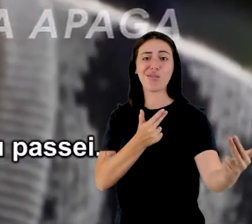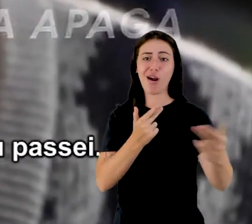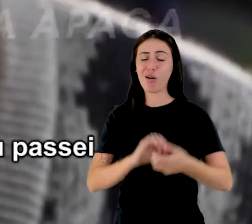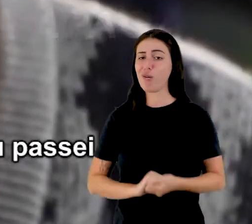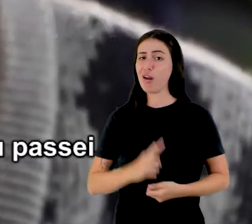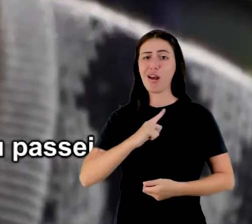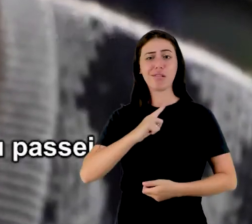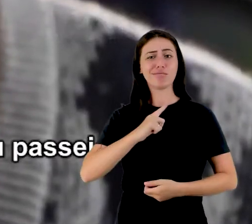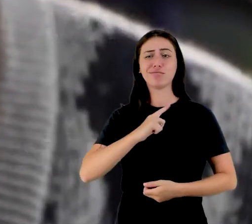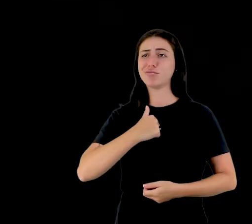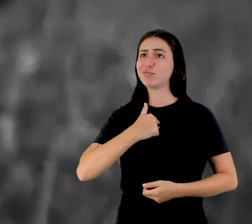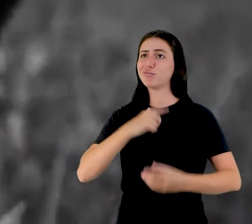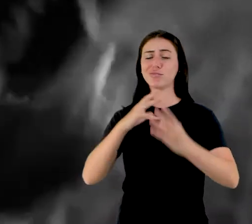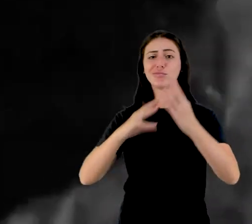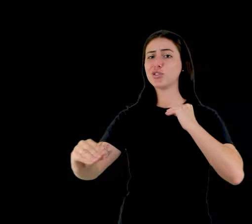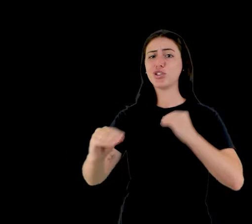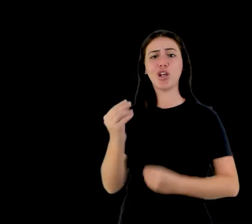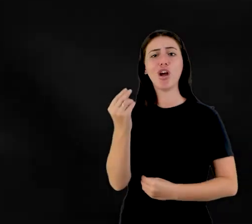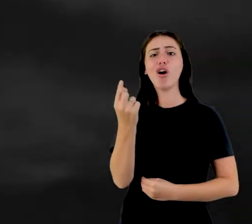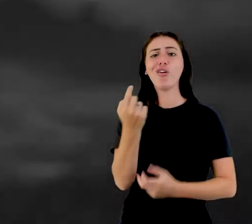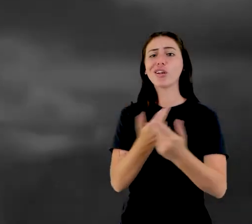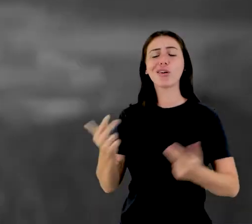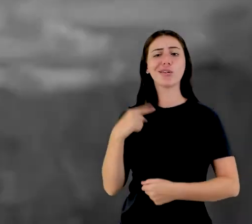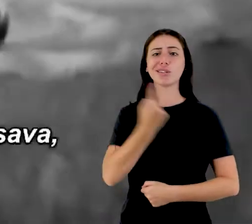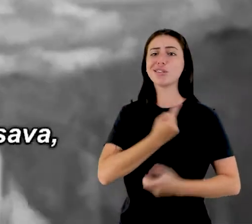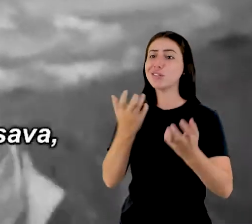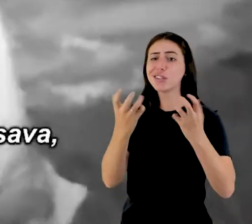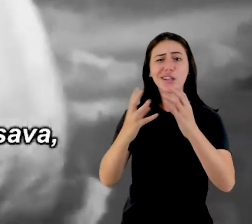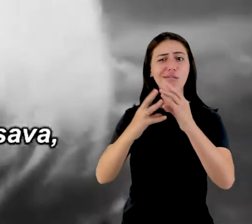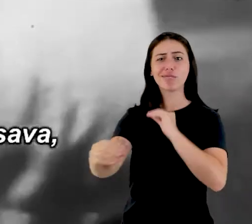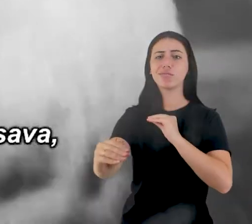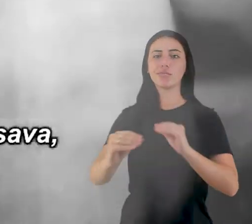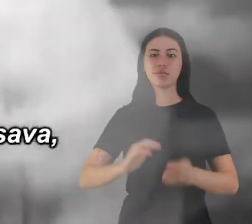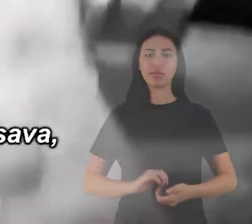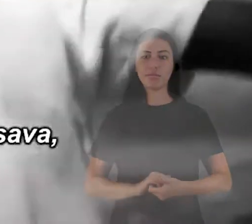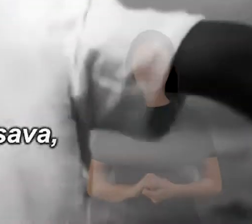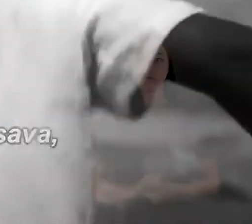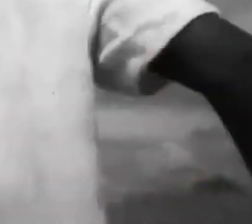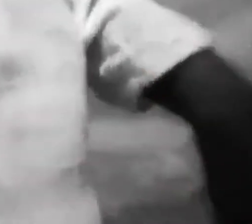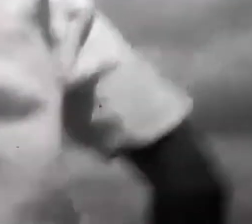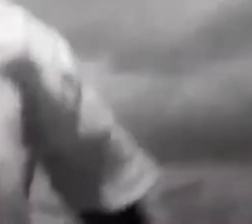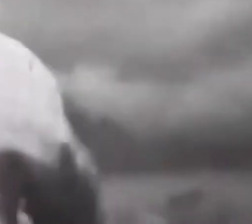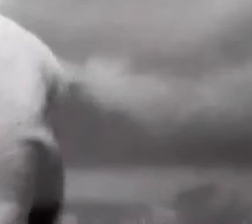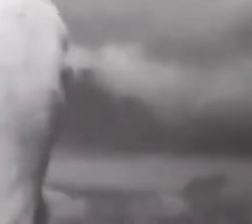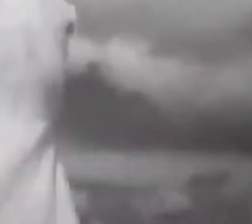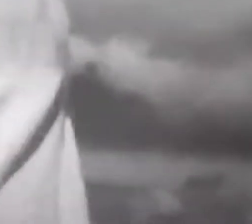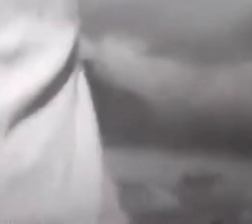Tomara que ninguém passe do que passei. Fugir. Era a única coisa que a gente pensava, mais nada.